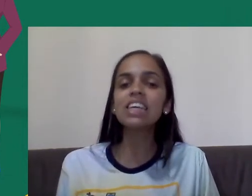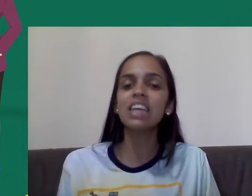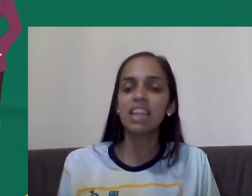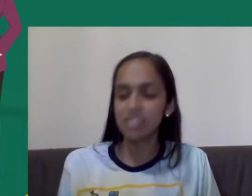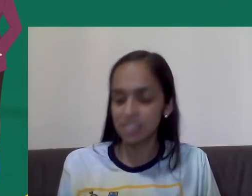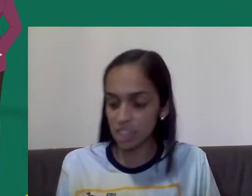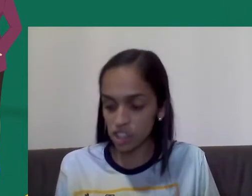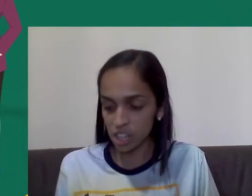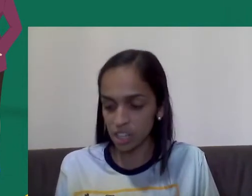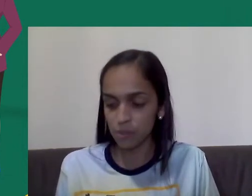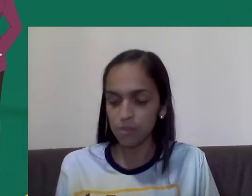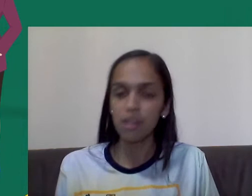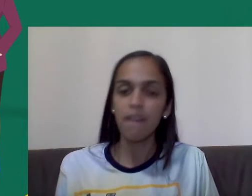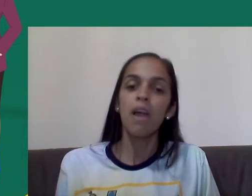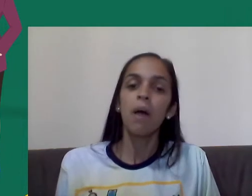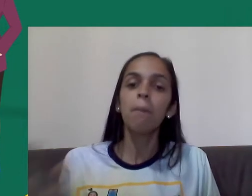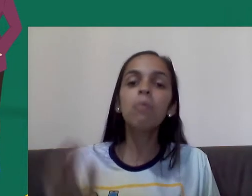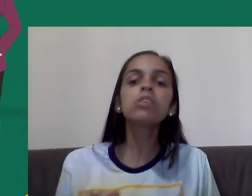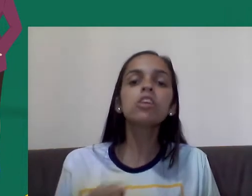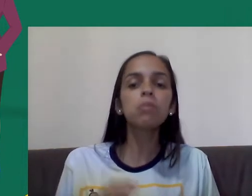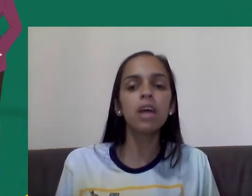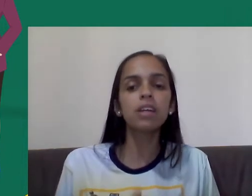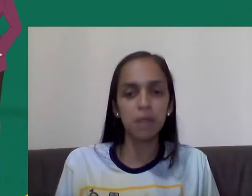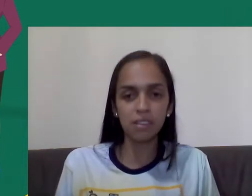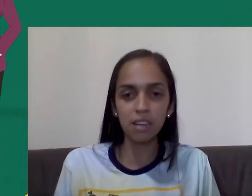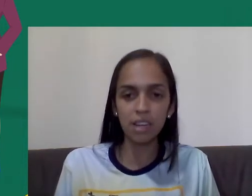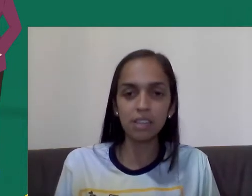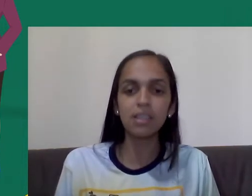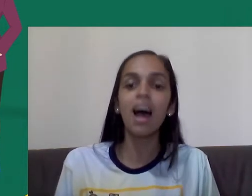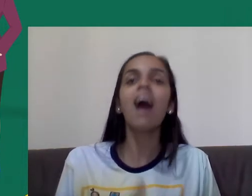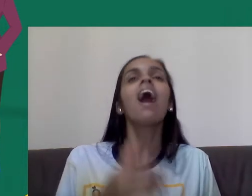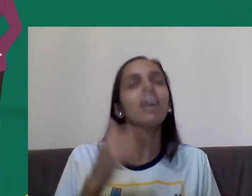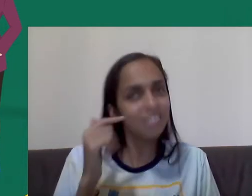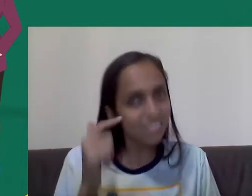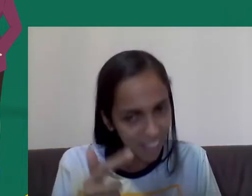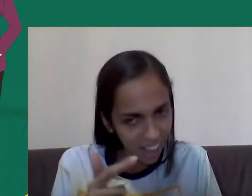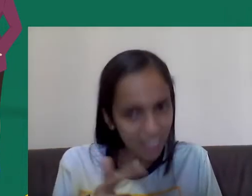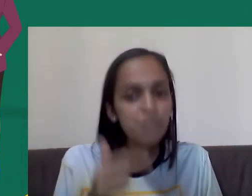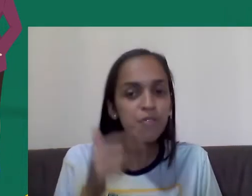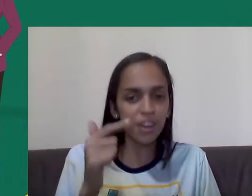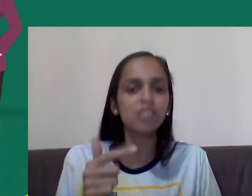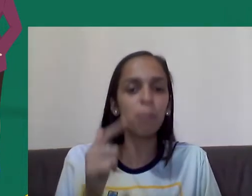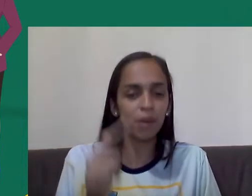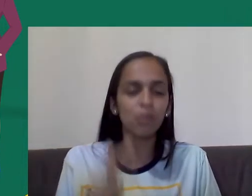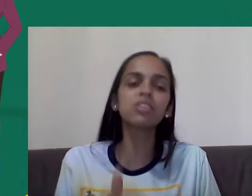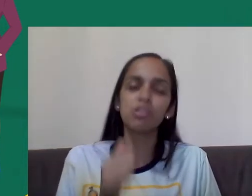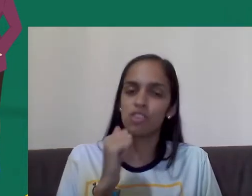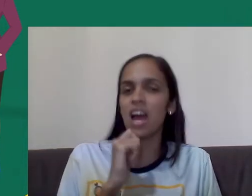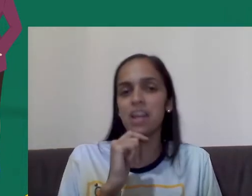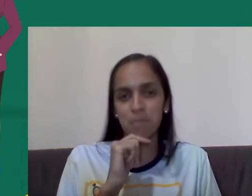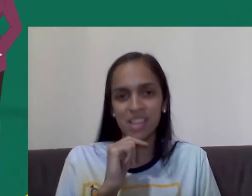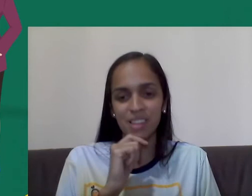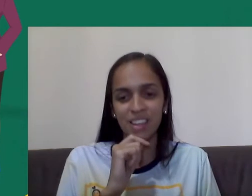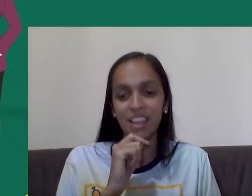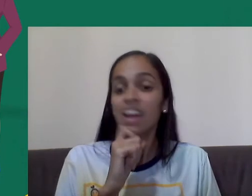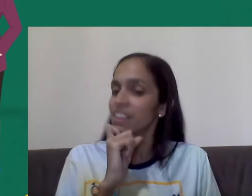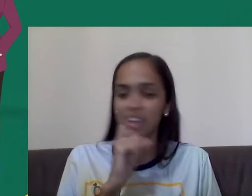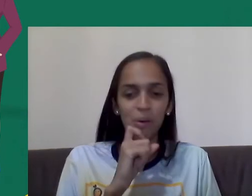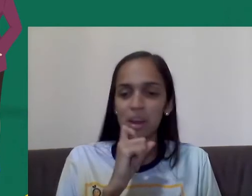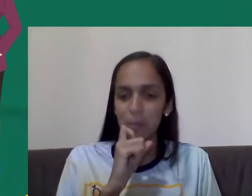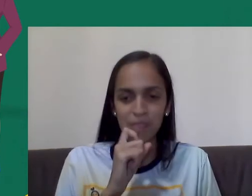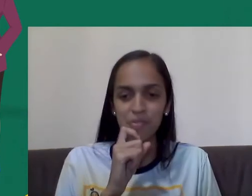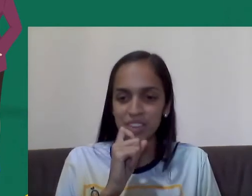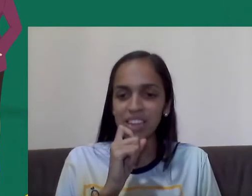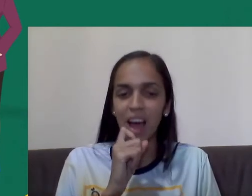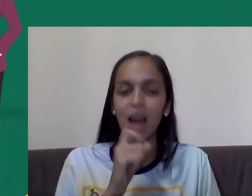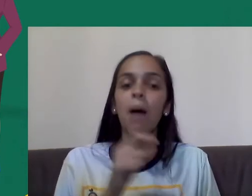igualdade de gênero. Muitas mulheres brasileiras ainda enfrentam preconceitos diariamente. Não era